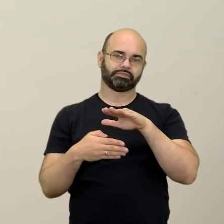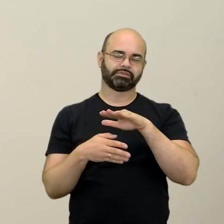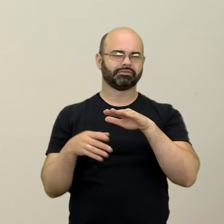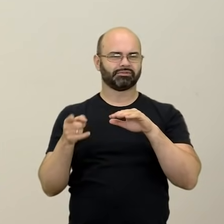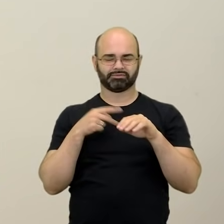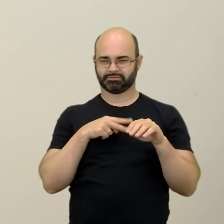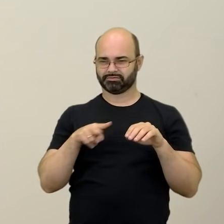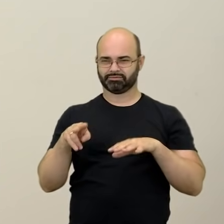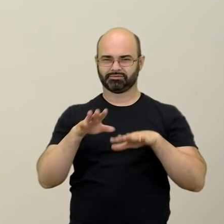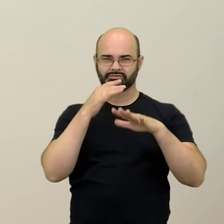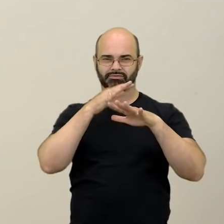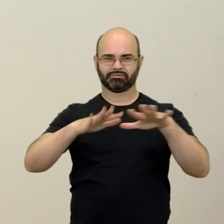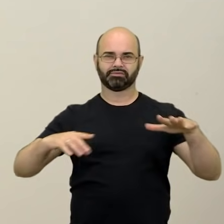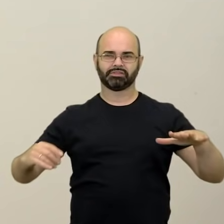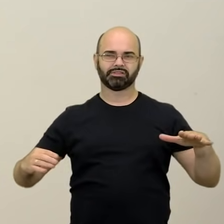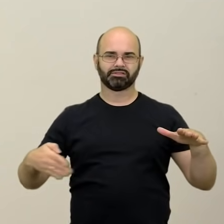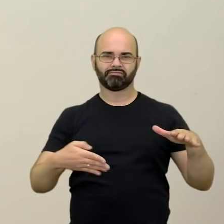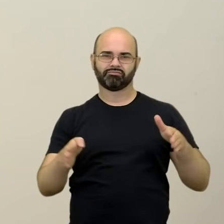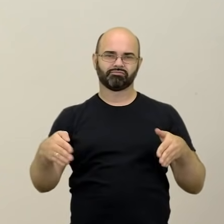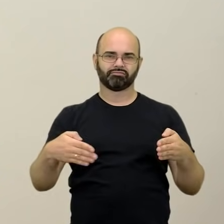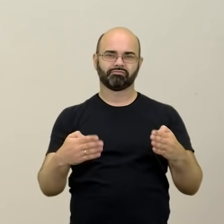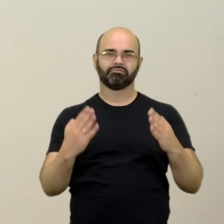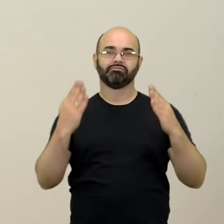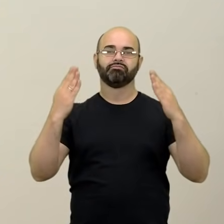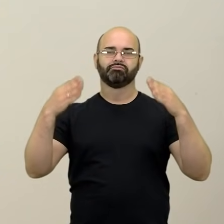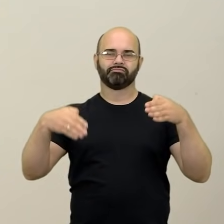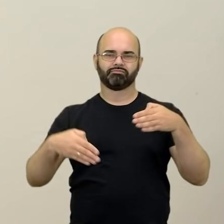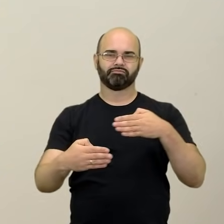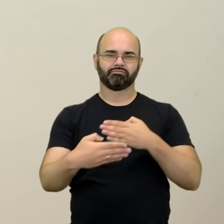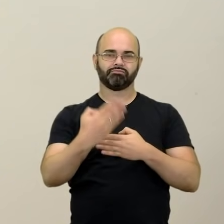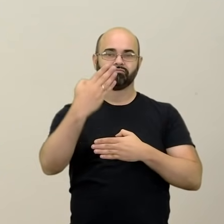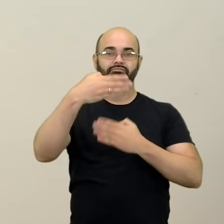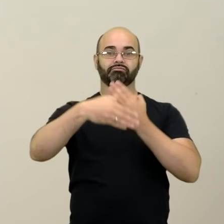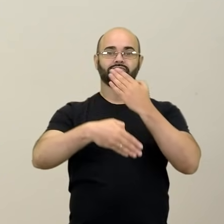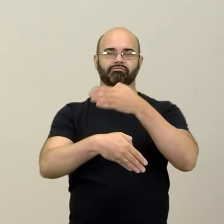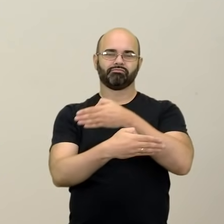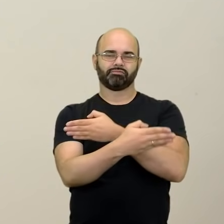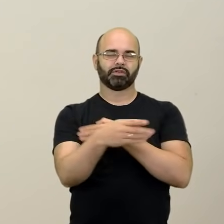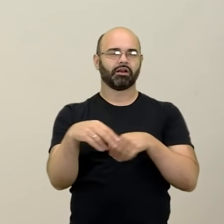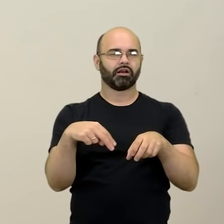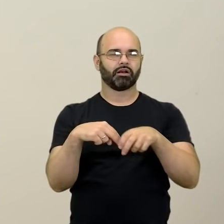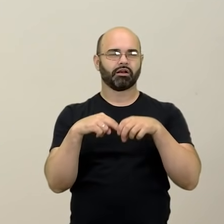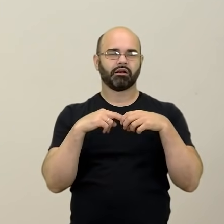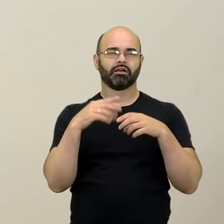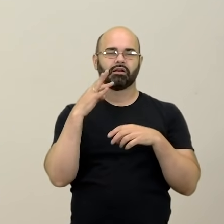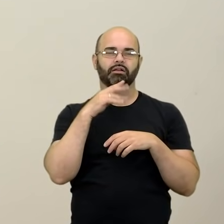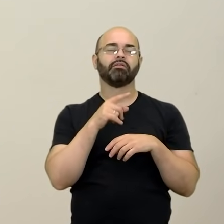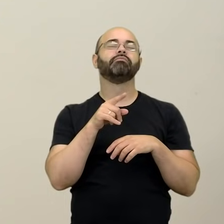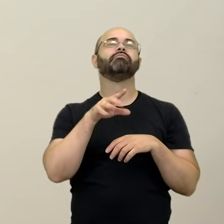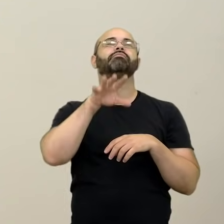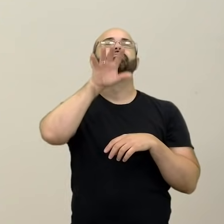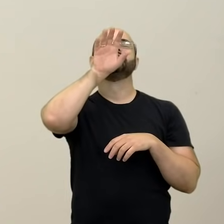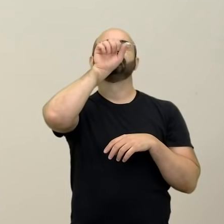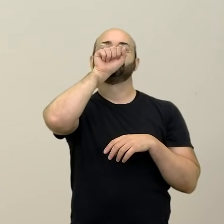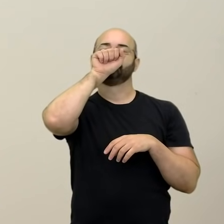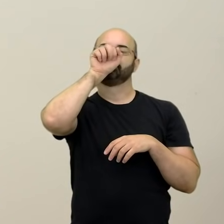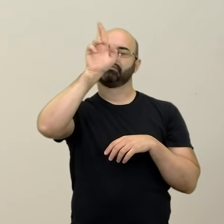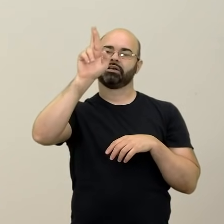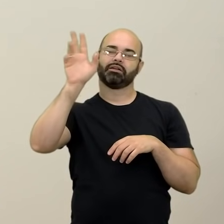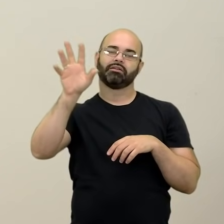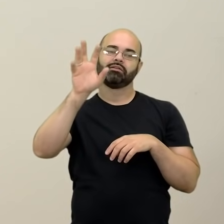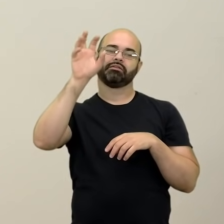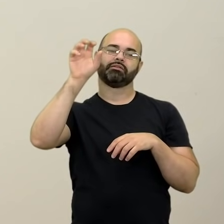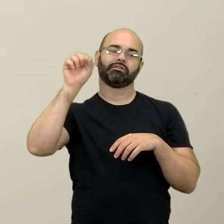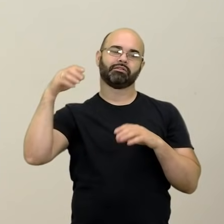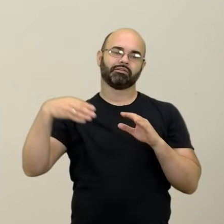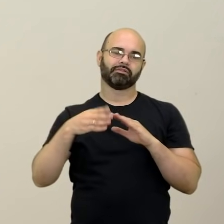né na superfície você já sabe que tá com problema de oxigênio ele oxigenação tá bom de ficar tentando pegar oxigênio do ar só